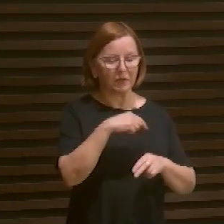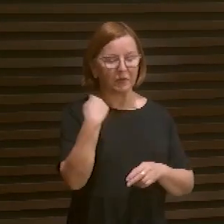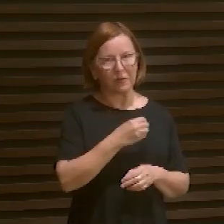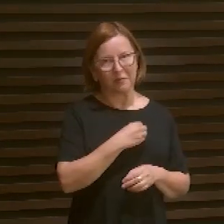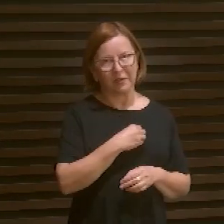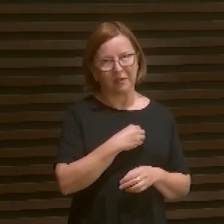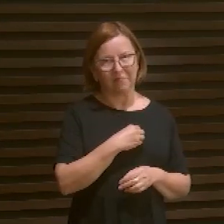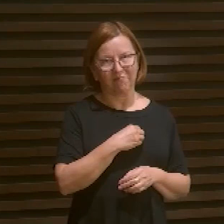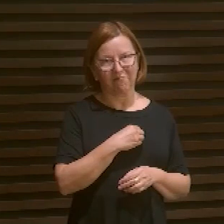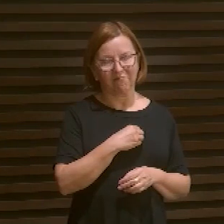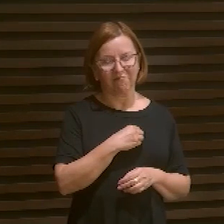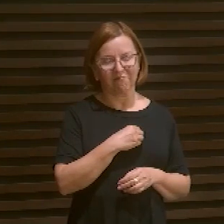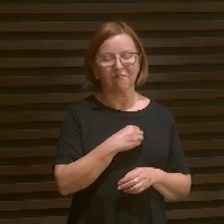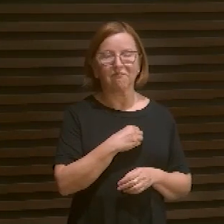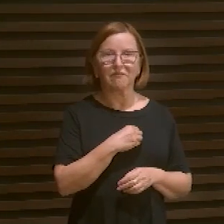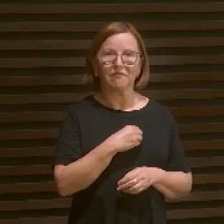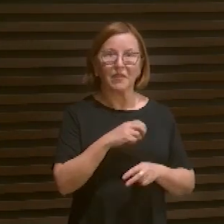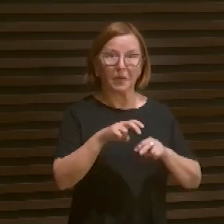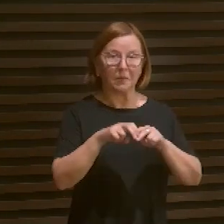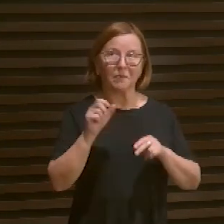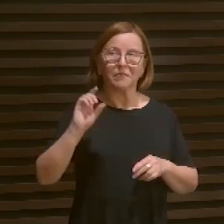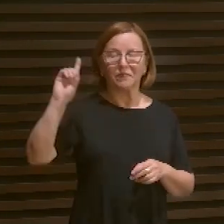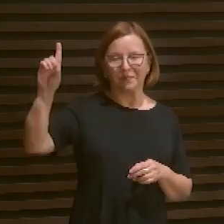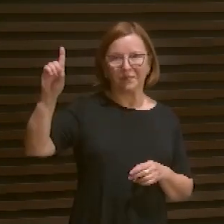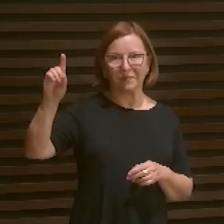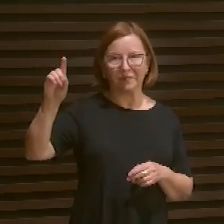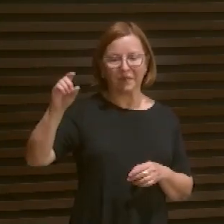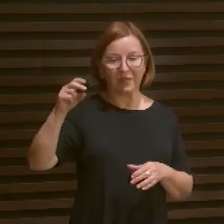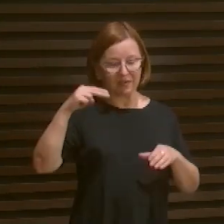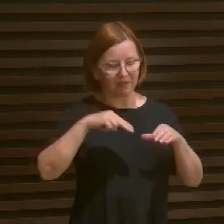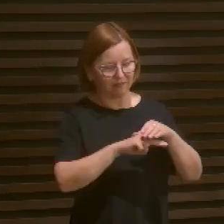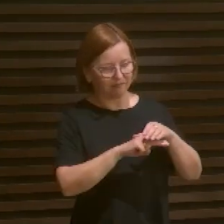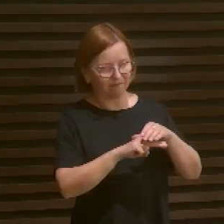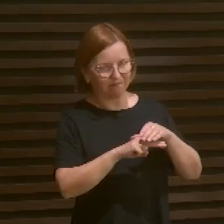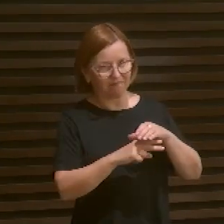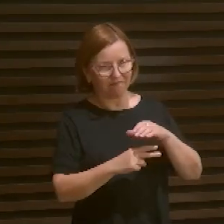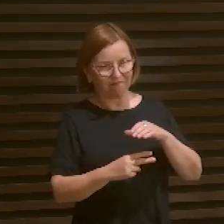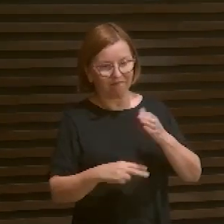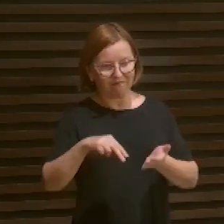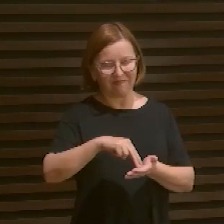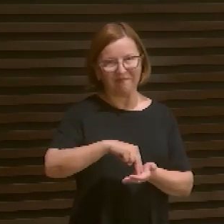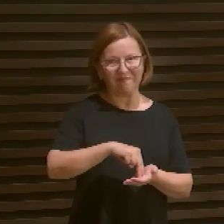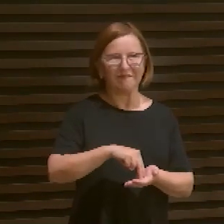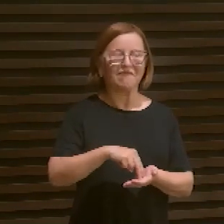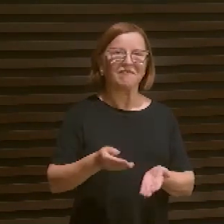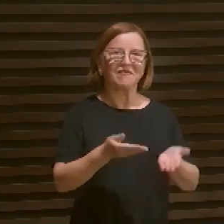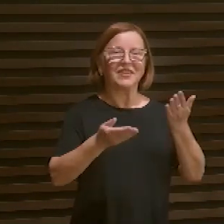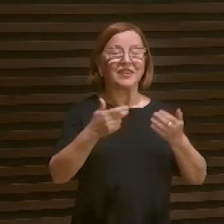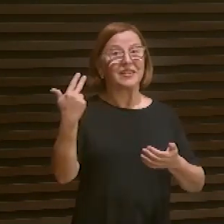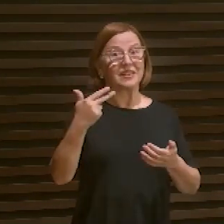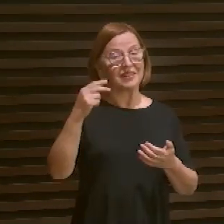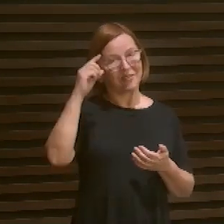Escrituras. Que foi sepultado e ressuscitou ao terceiro dia, segundo as Escrituras. Aqui